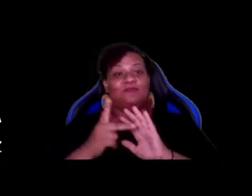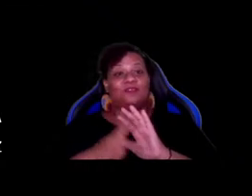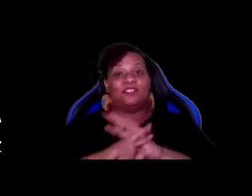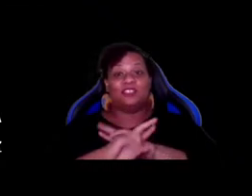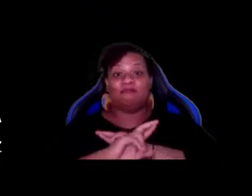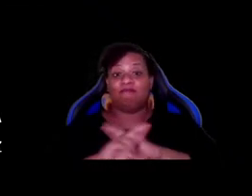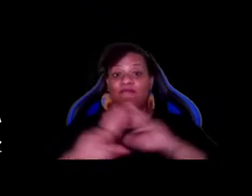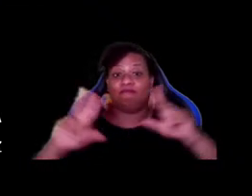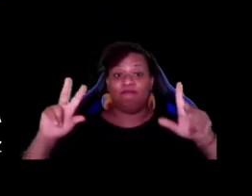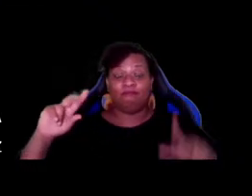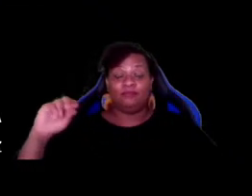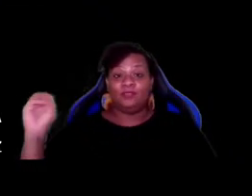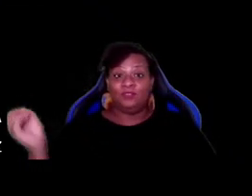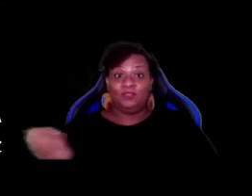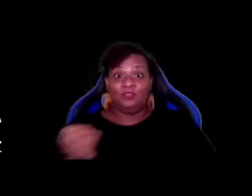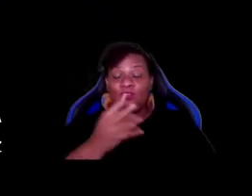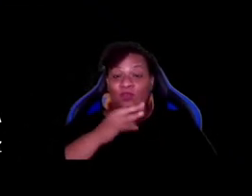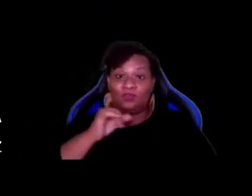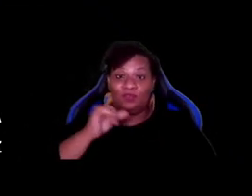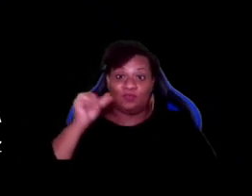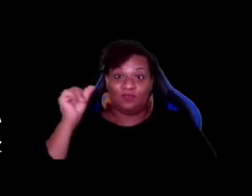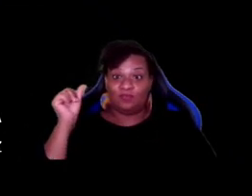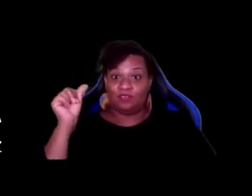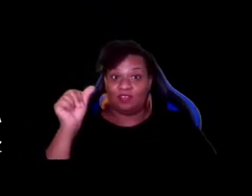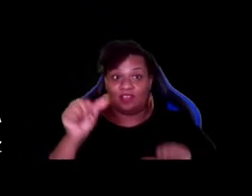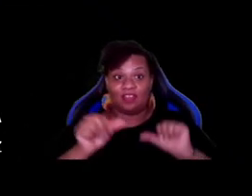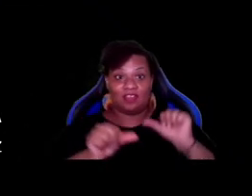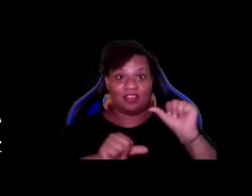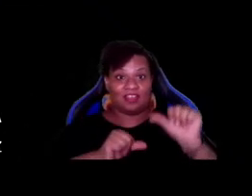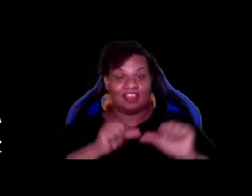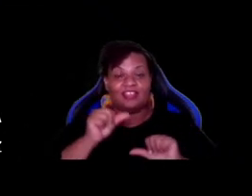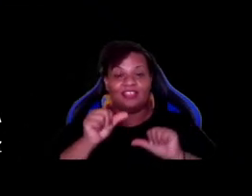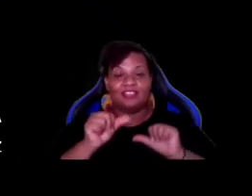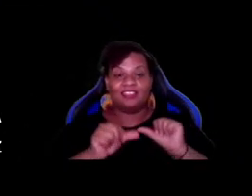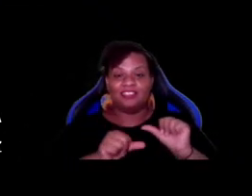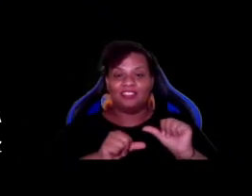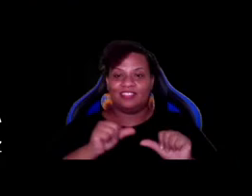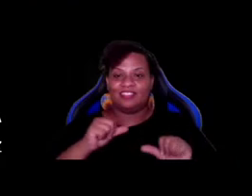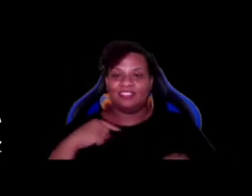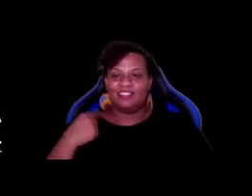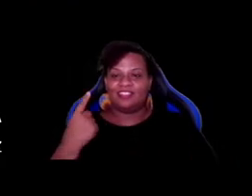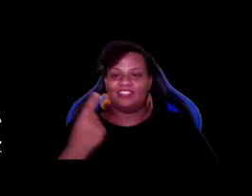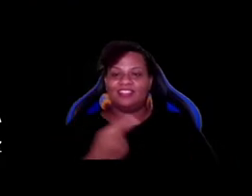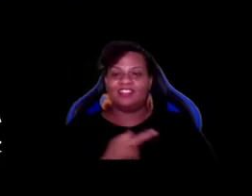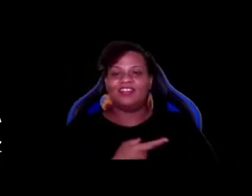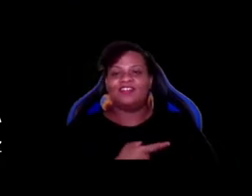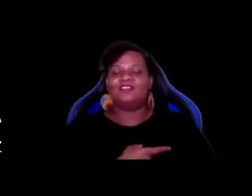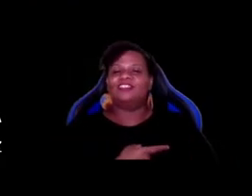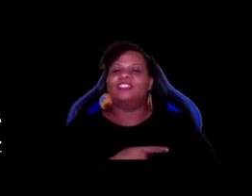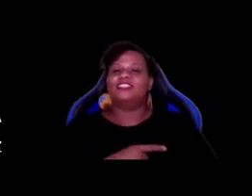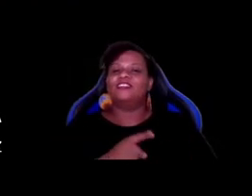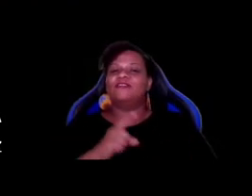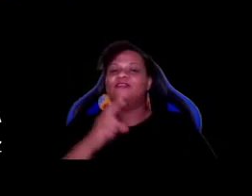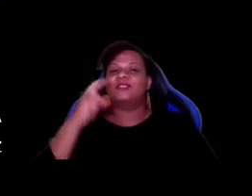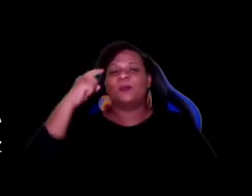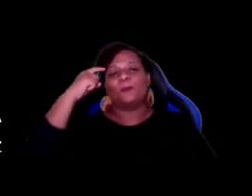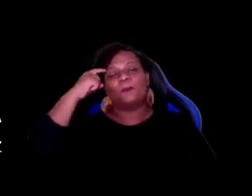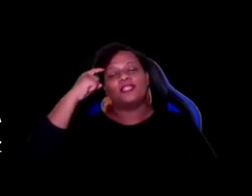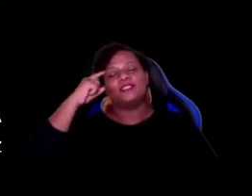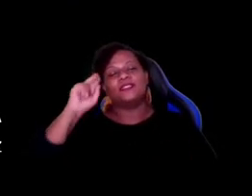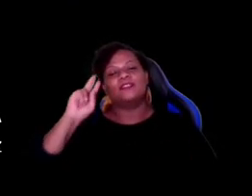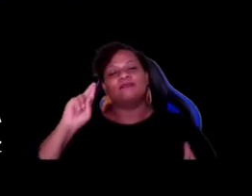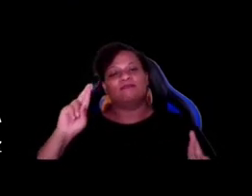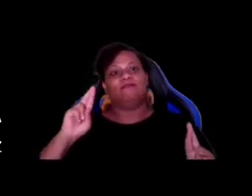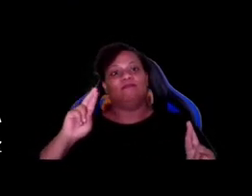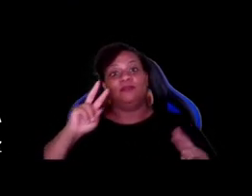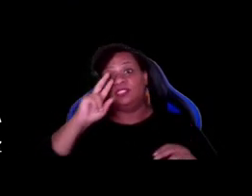inovador, renovador, né, das nossas expectativas, da nossa fortalecimento